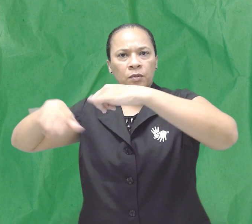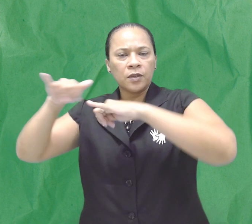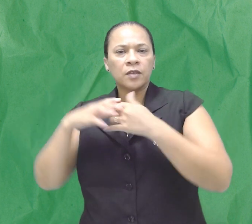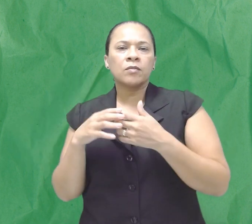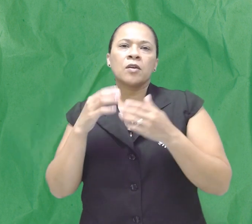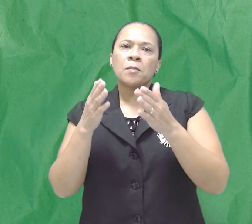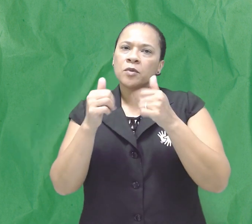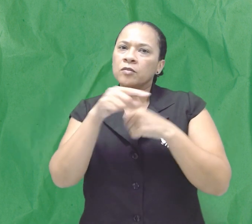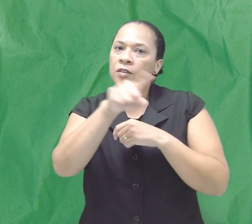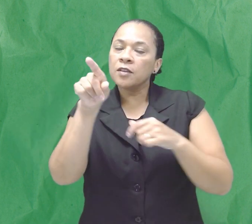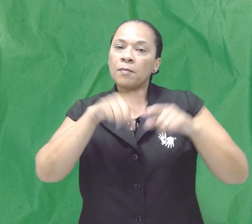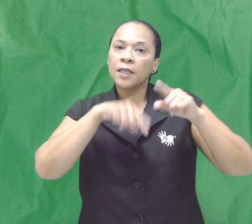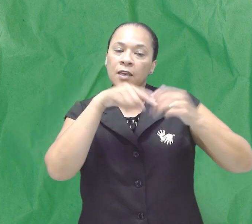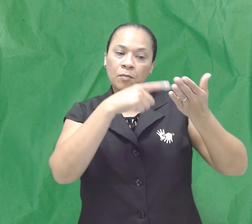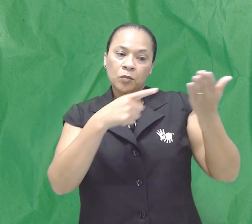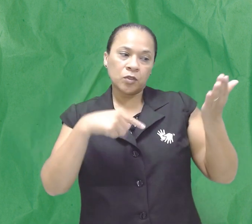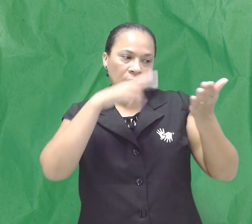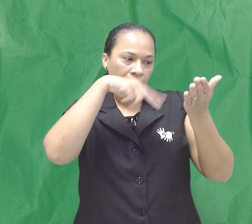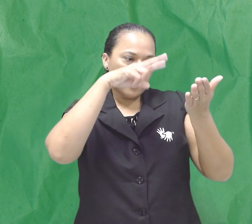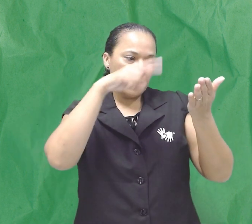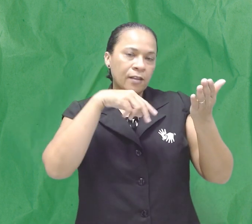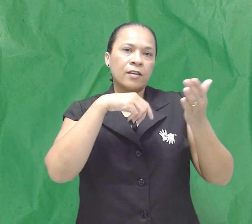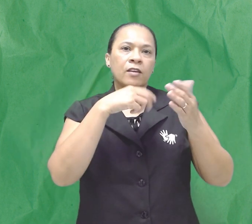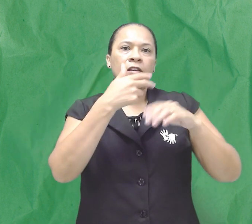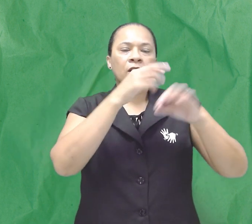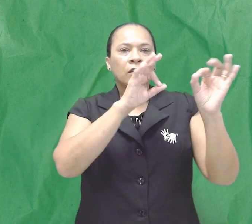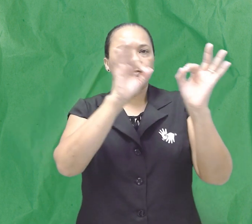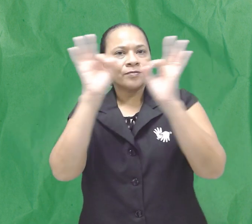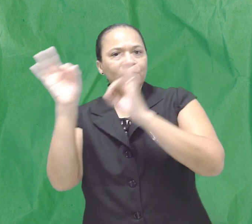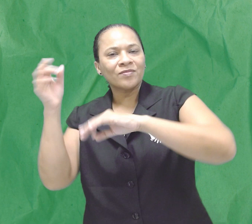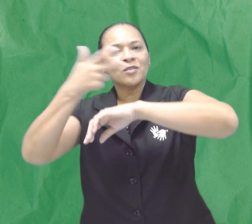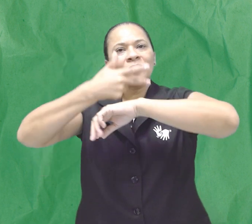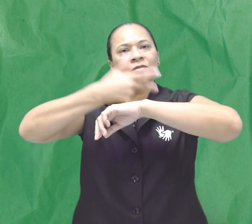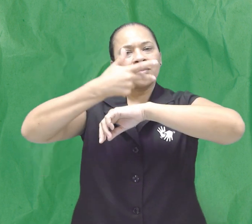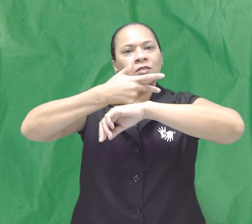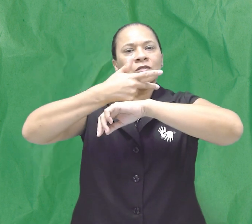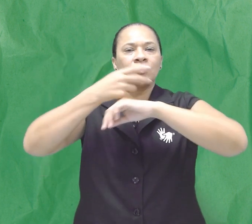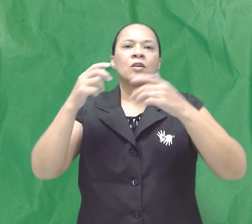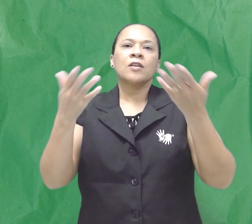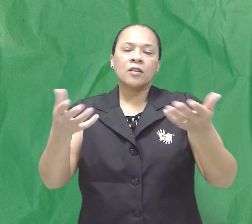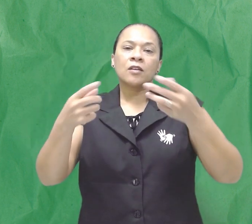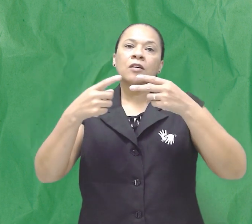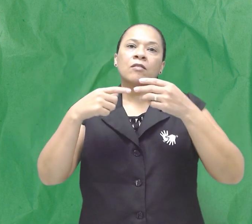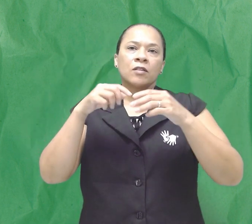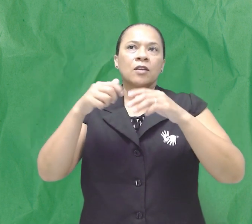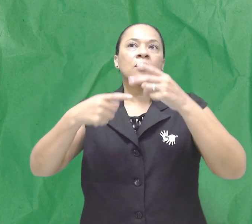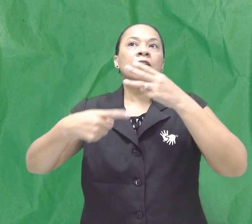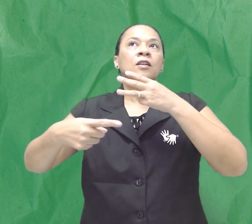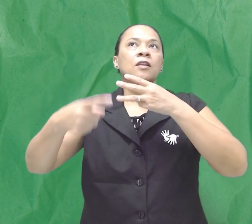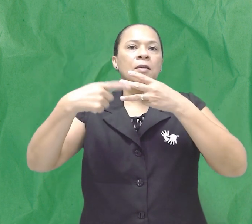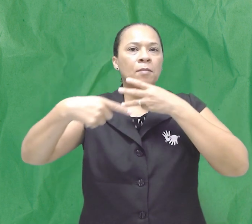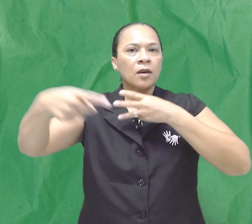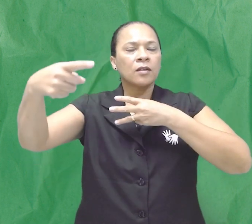façam a leitura dos materiais recomendados, assistam os vídeos indicados e sigam até a nossa avaliação